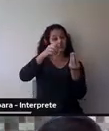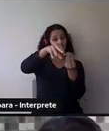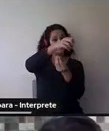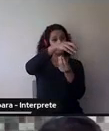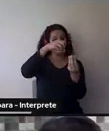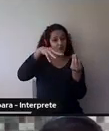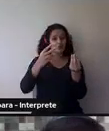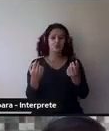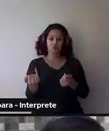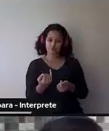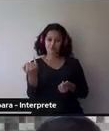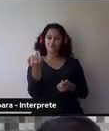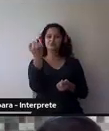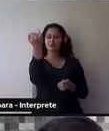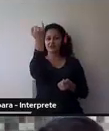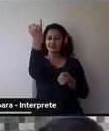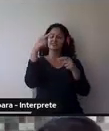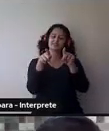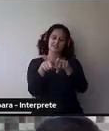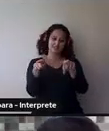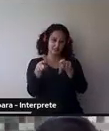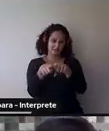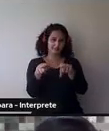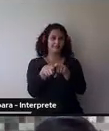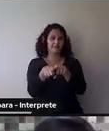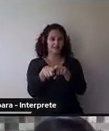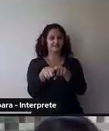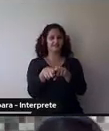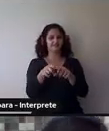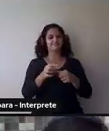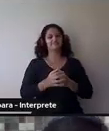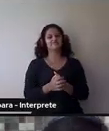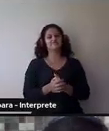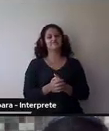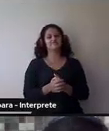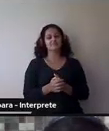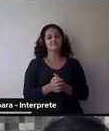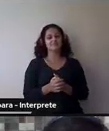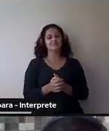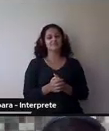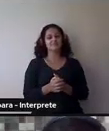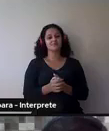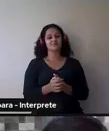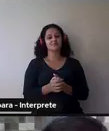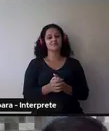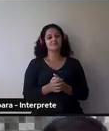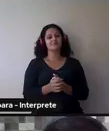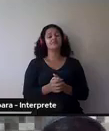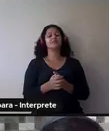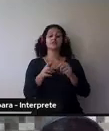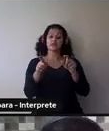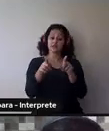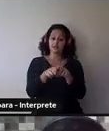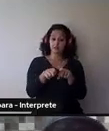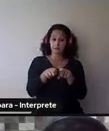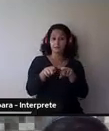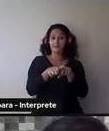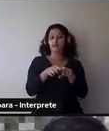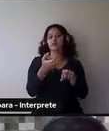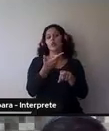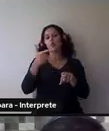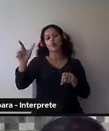então tem essa importância também na descoloração de compostos sintéticos. Além disso, muitos estudos